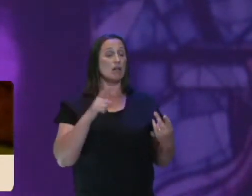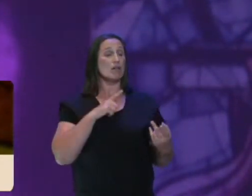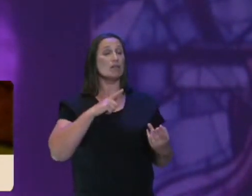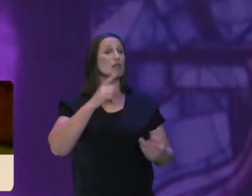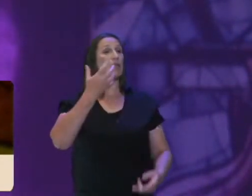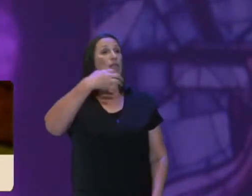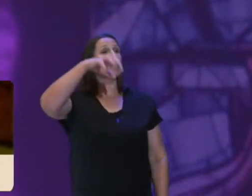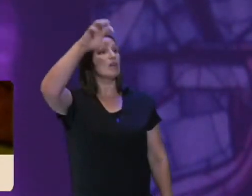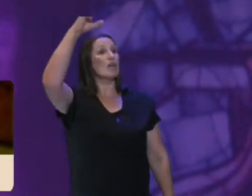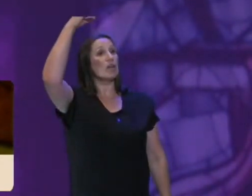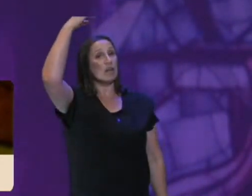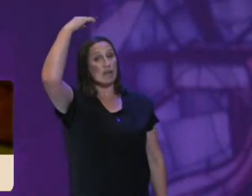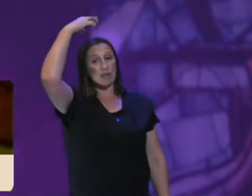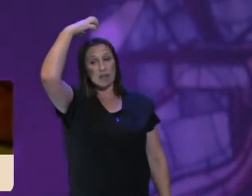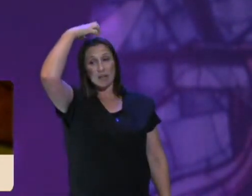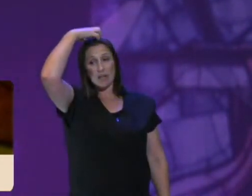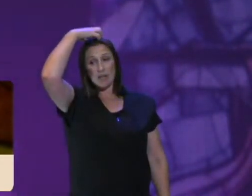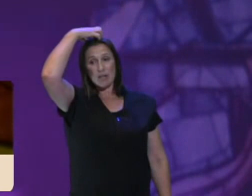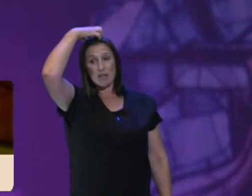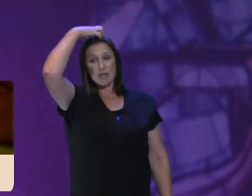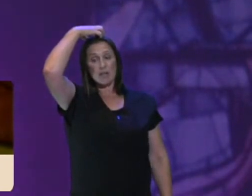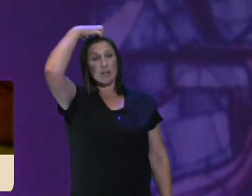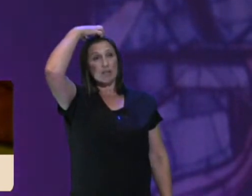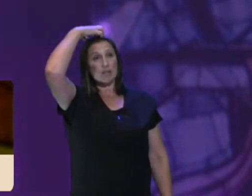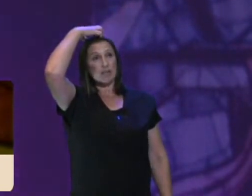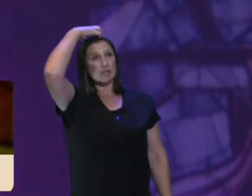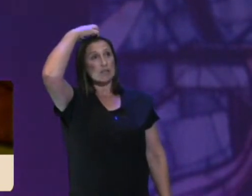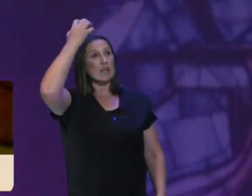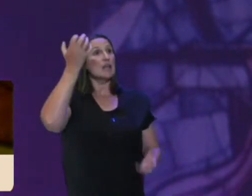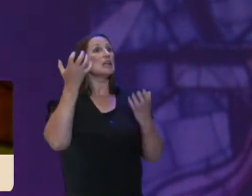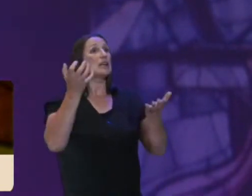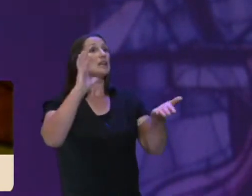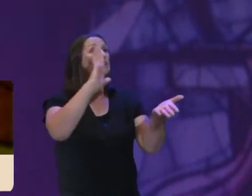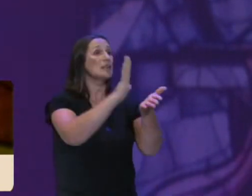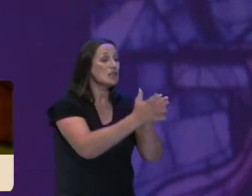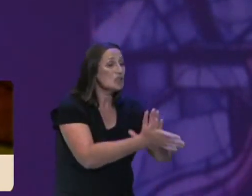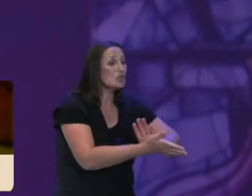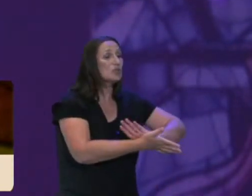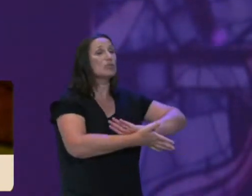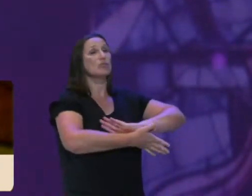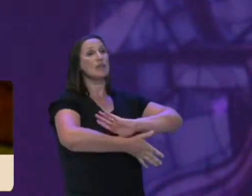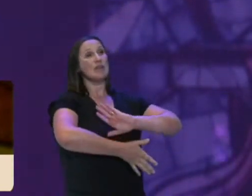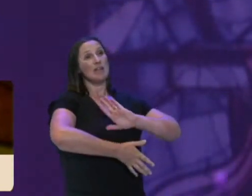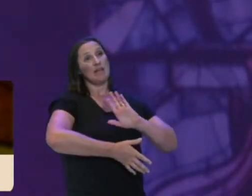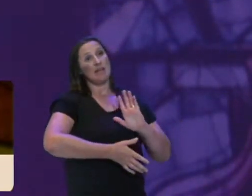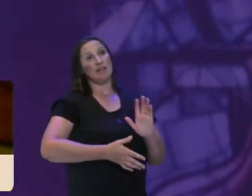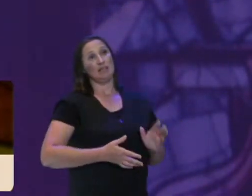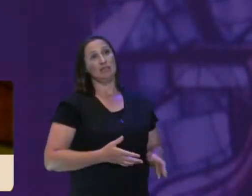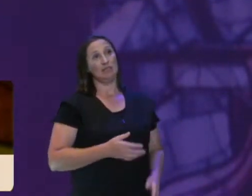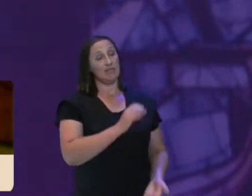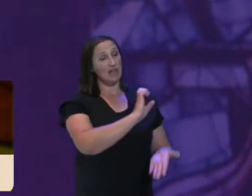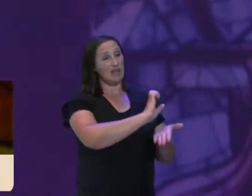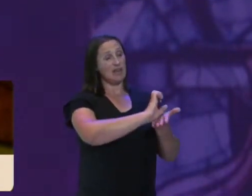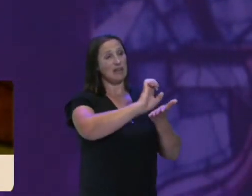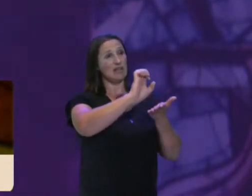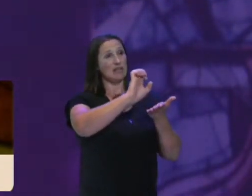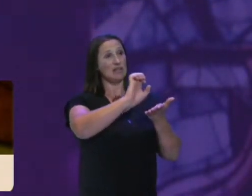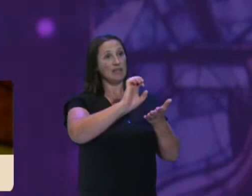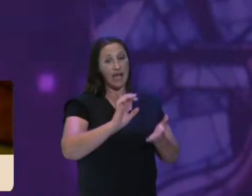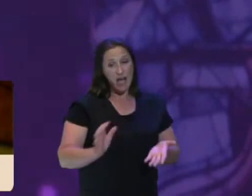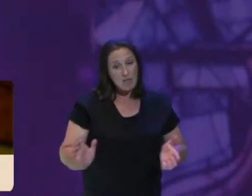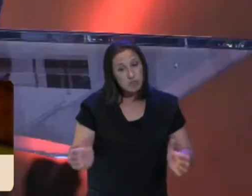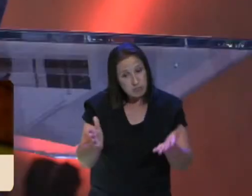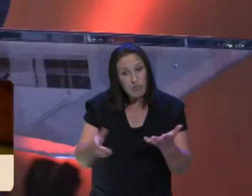rei que estava trabalhando contra a pregação dessa mensagem e que induzia o povo